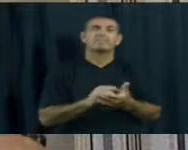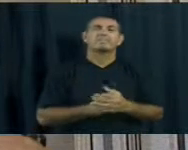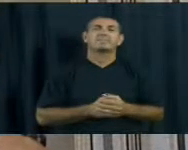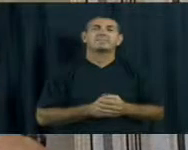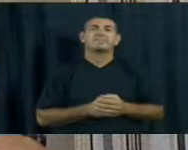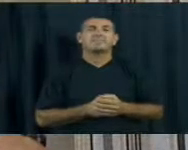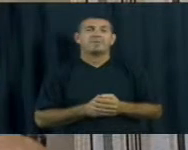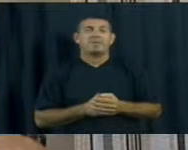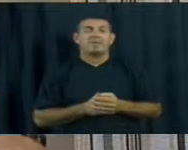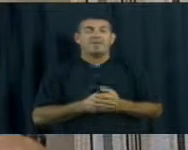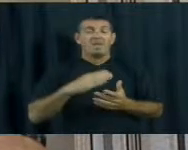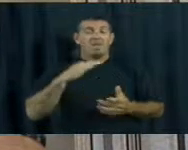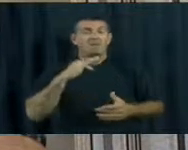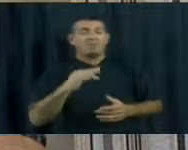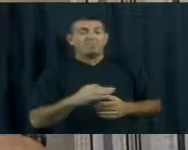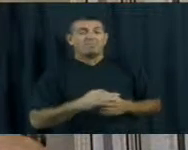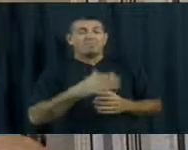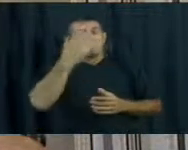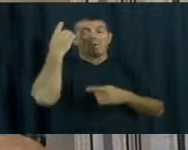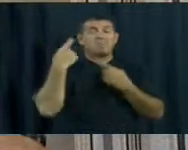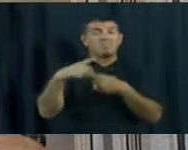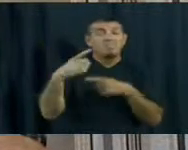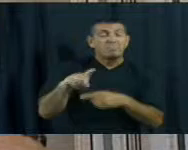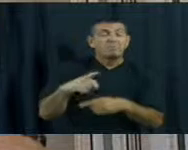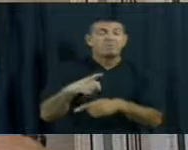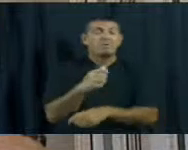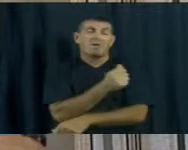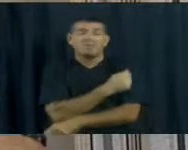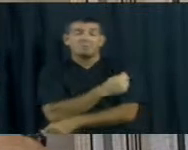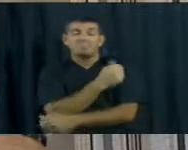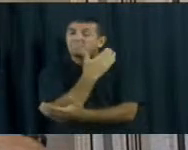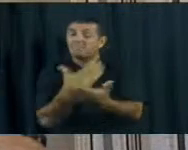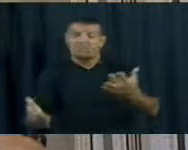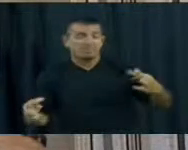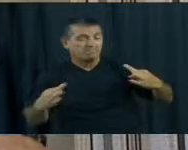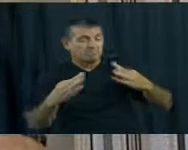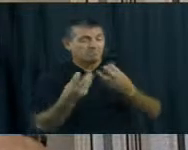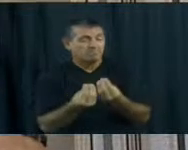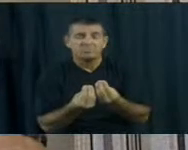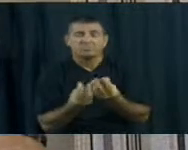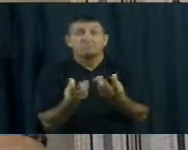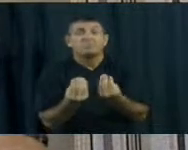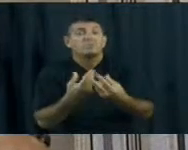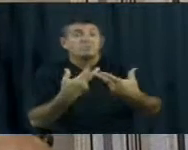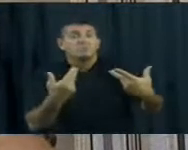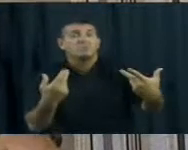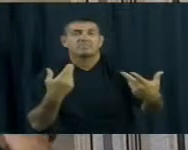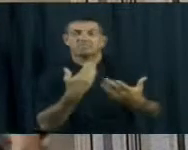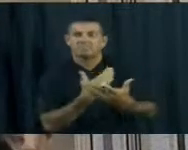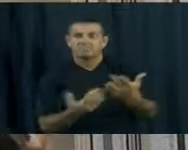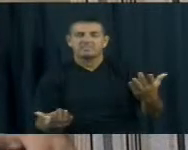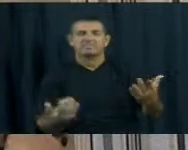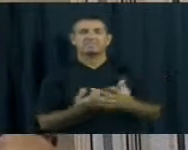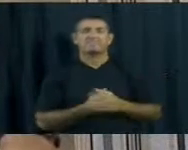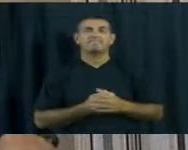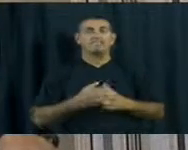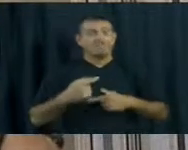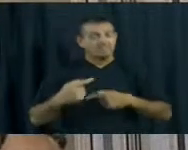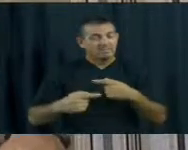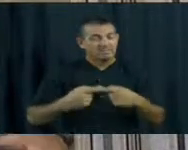muito grande para os nossos alunos. Eu costumo dizer que algumas gerações assim, foram perdidas,